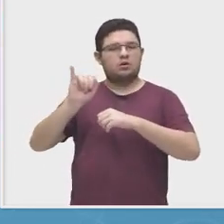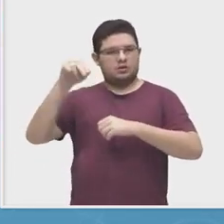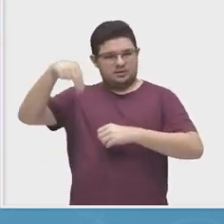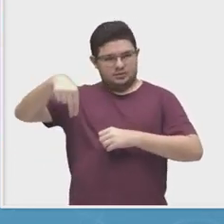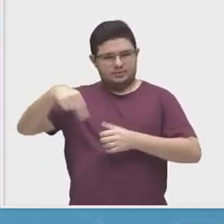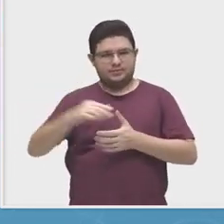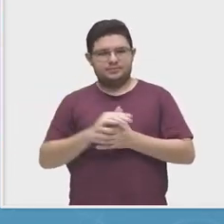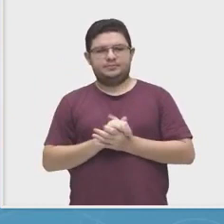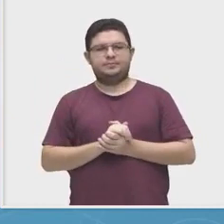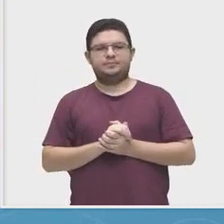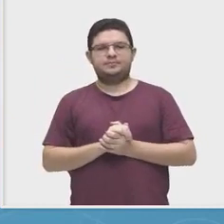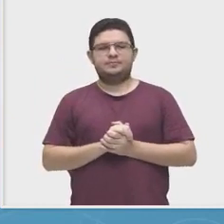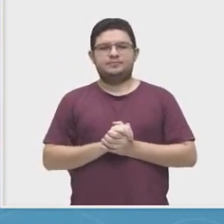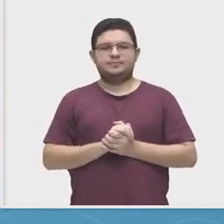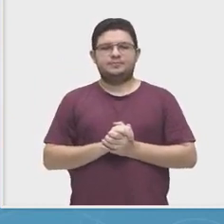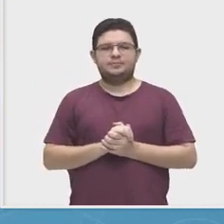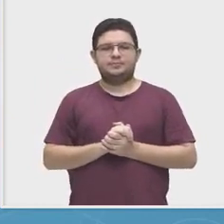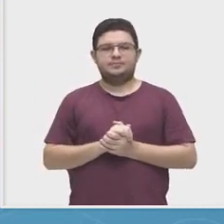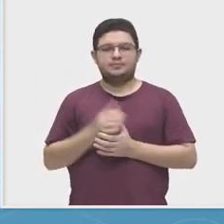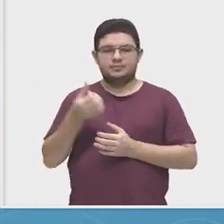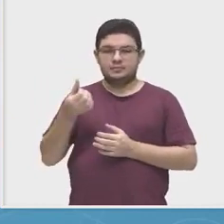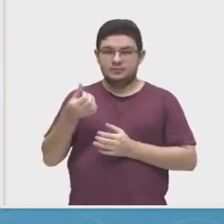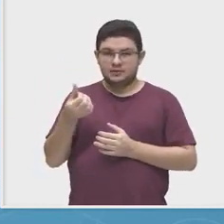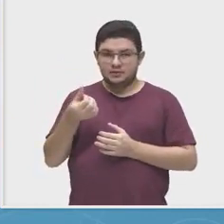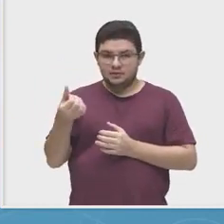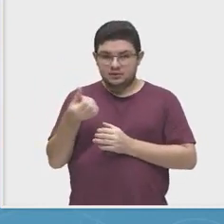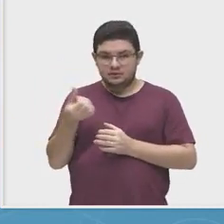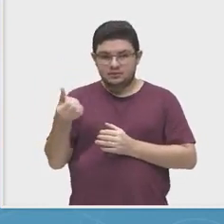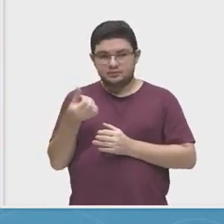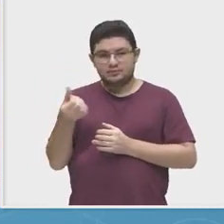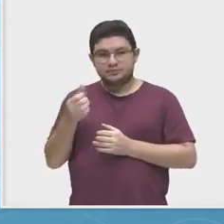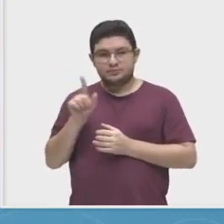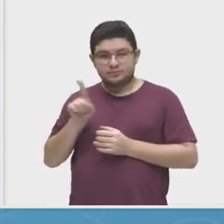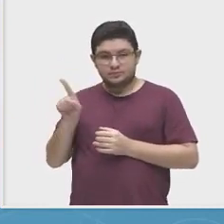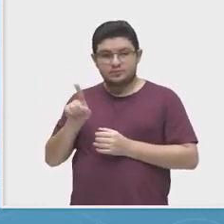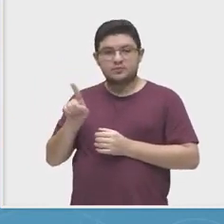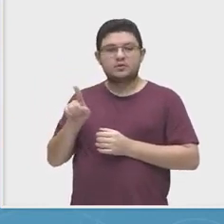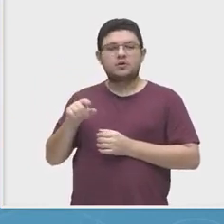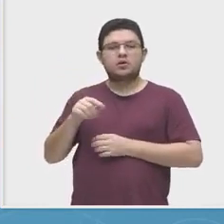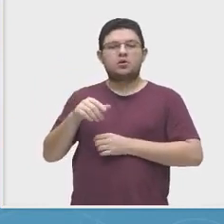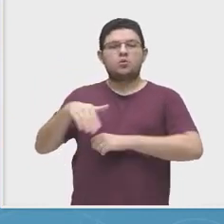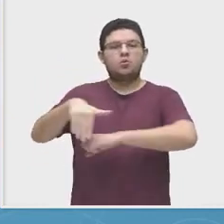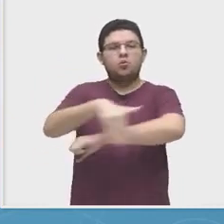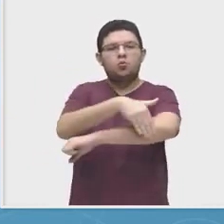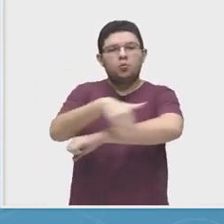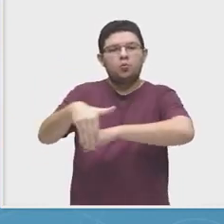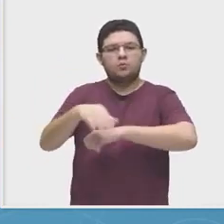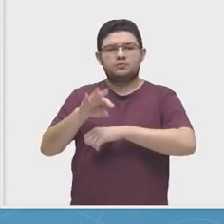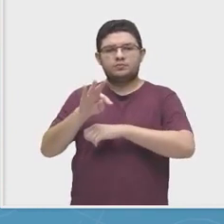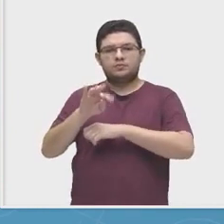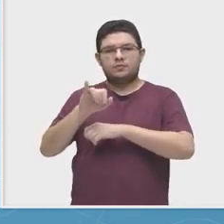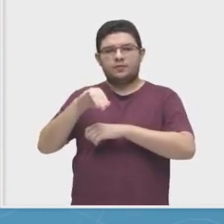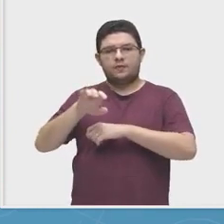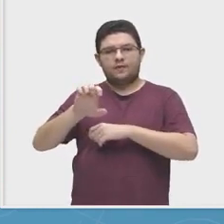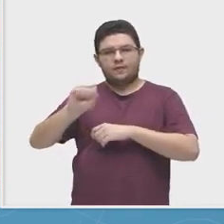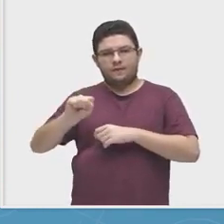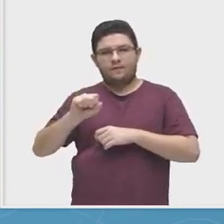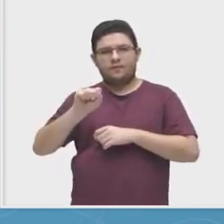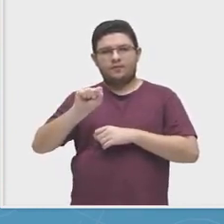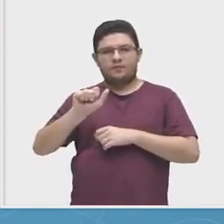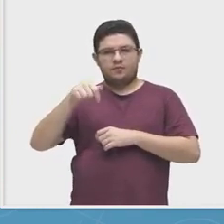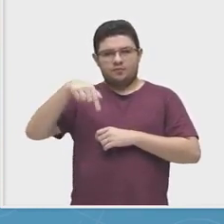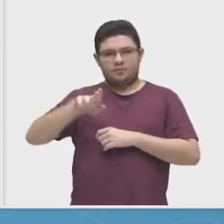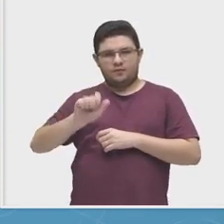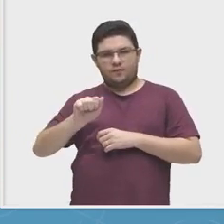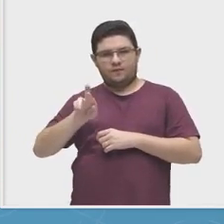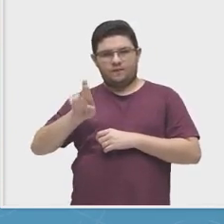Times Square is in New York. Então, Times Square é uma rua, né, dentro dessa cidade.